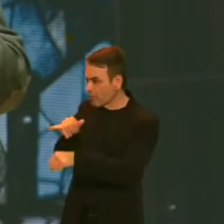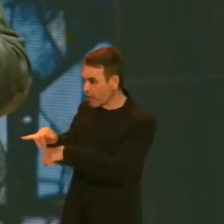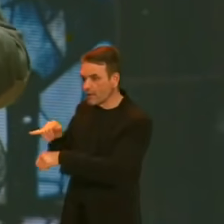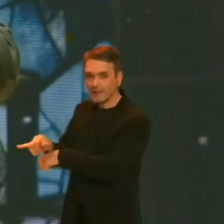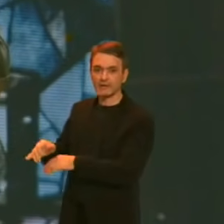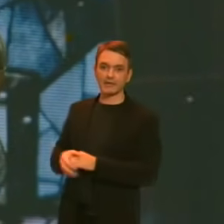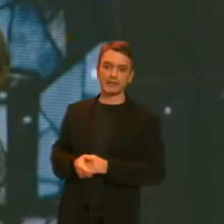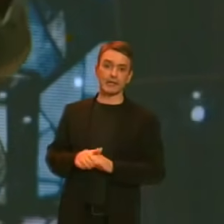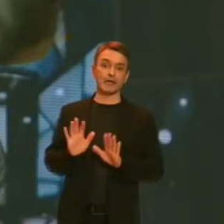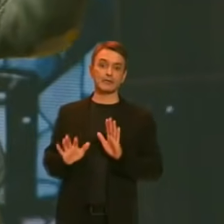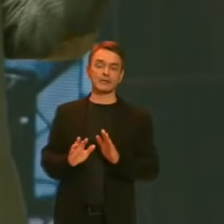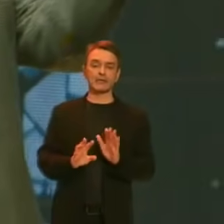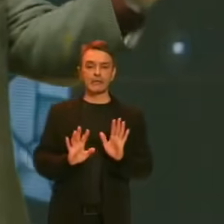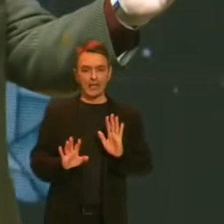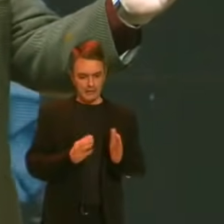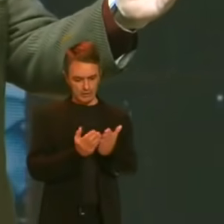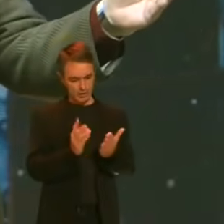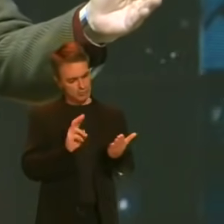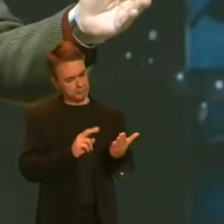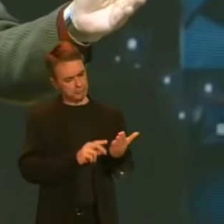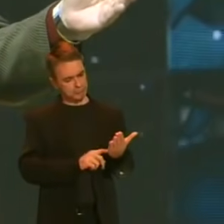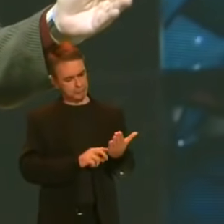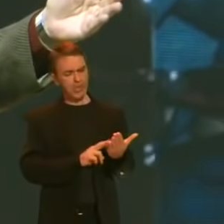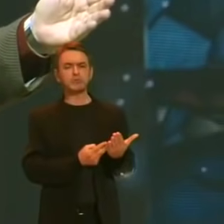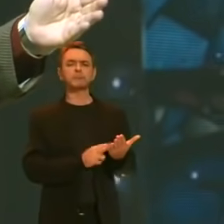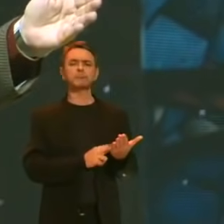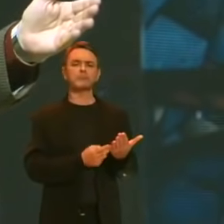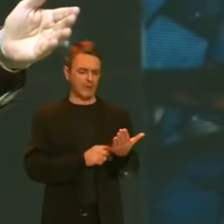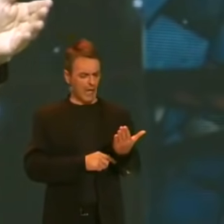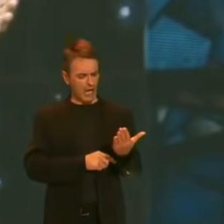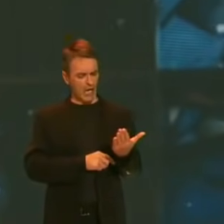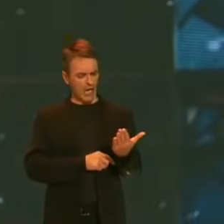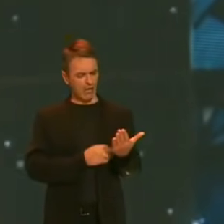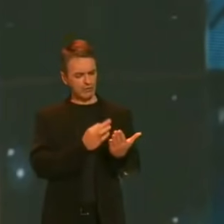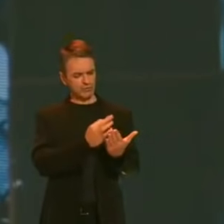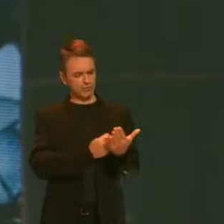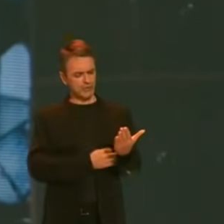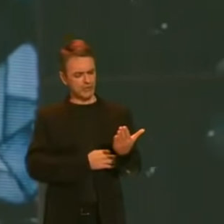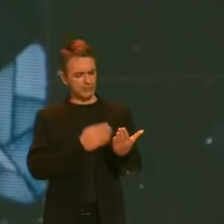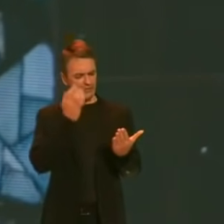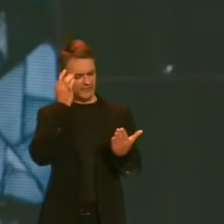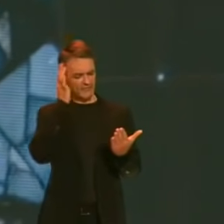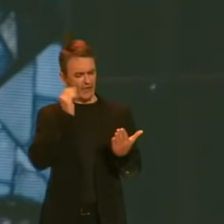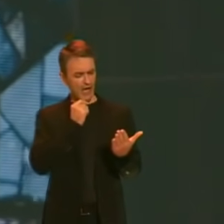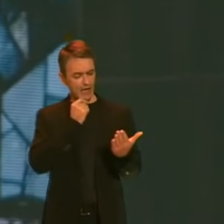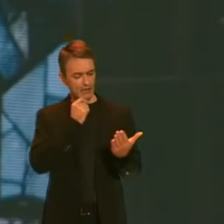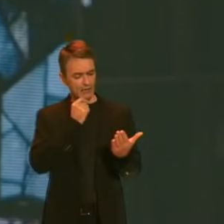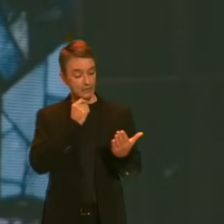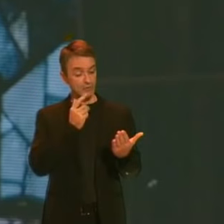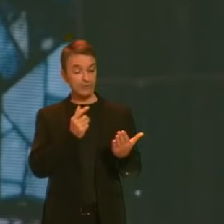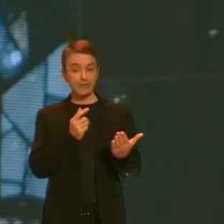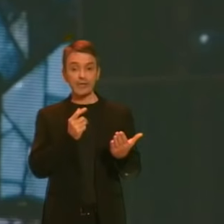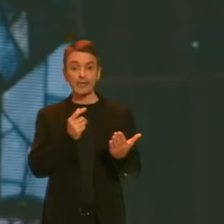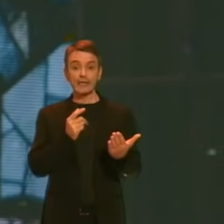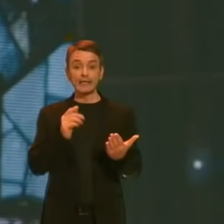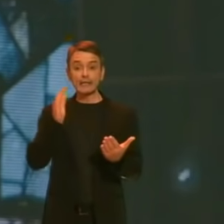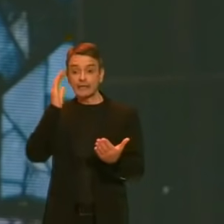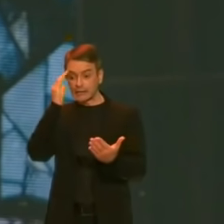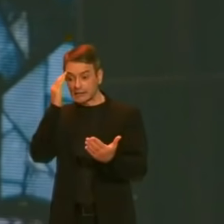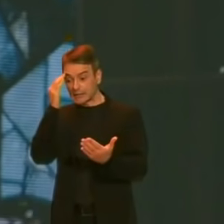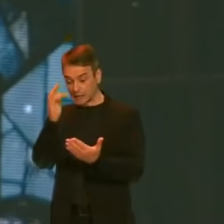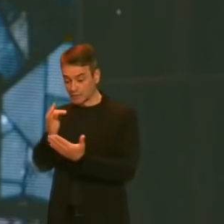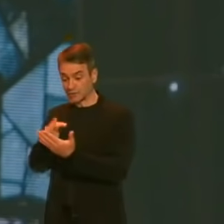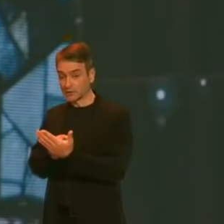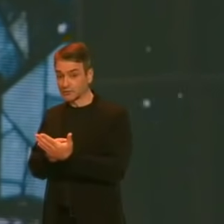Bíblia usando textos mais fáceis para que a gente possa entender os mais difíceis. E Paulo